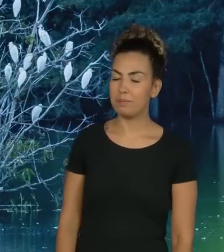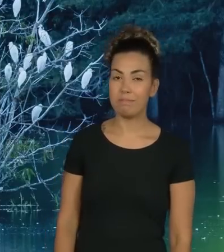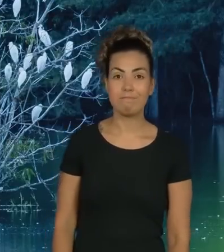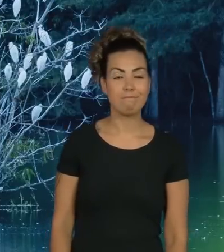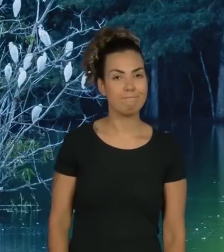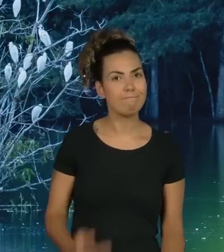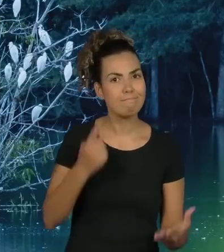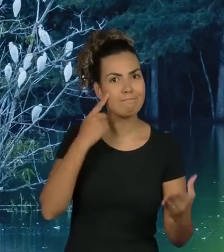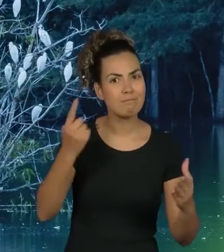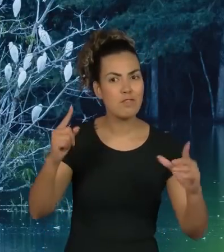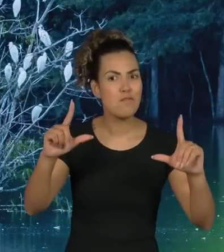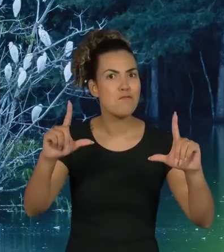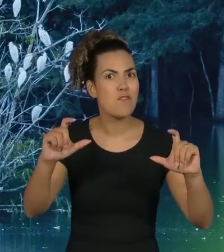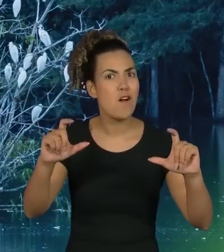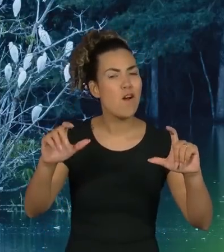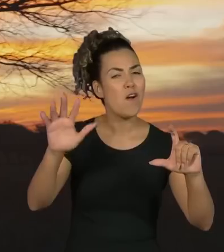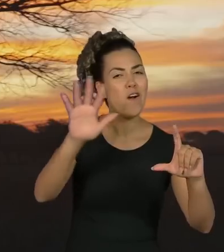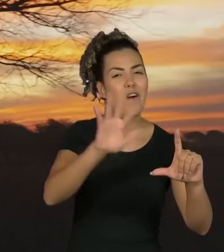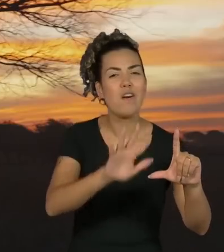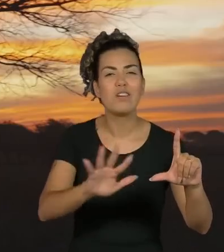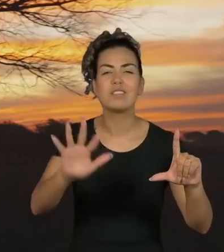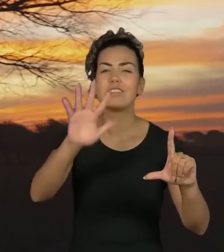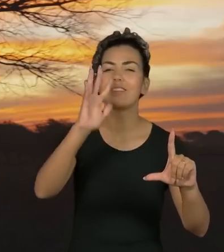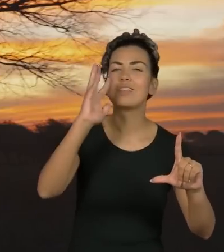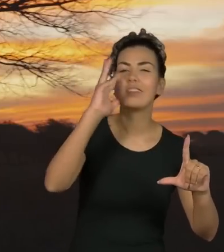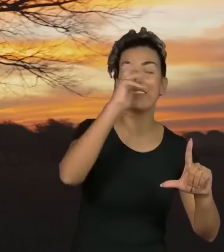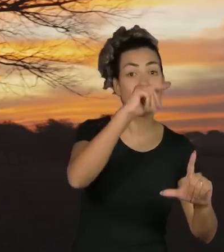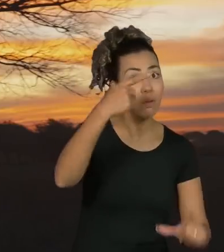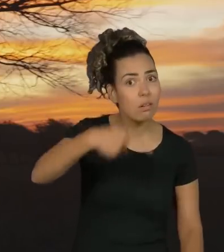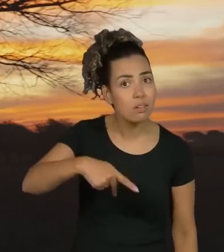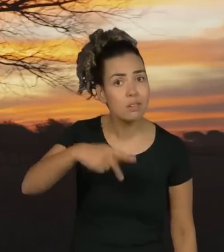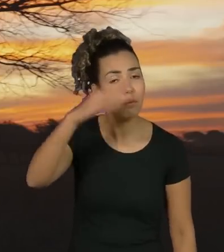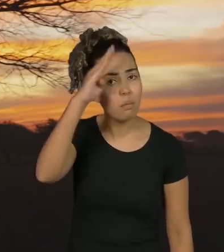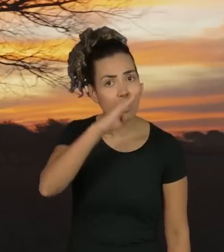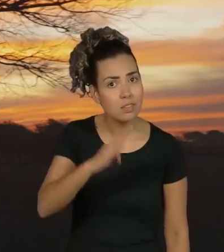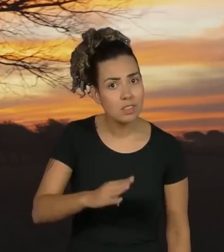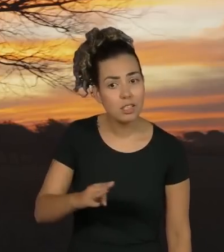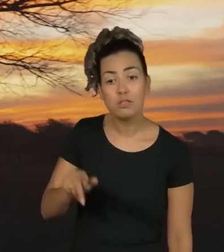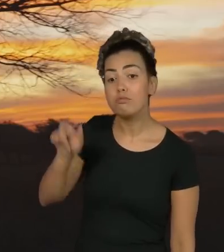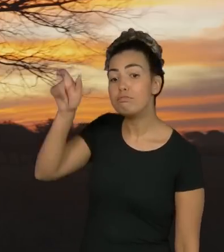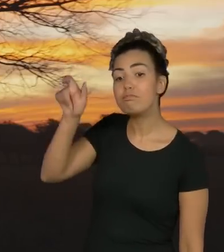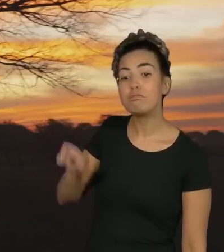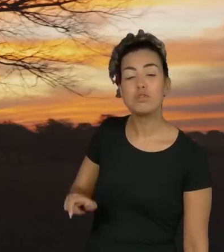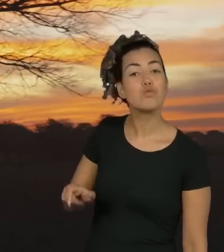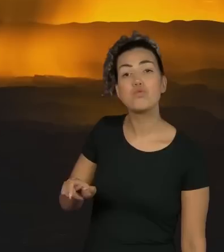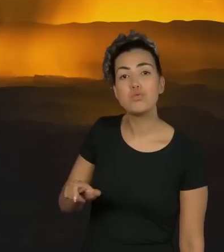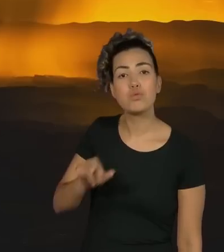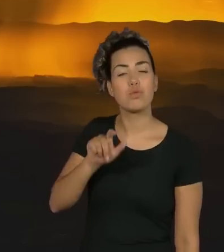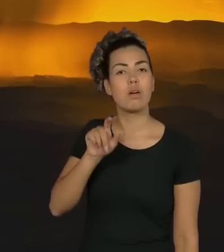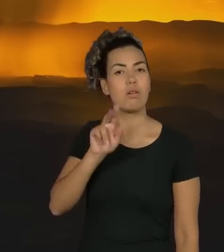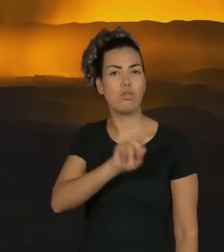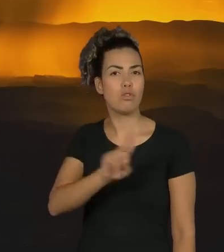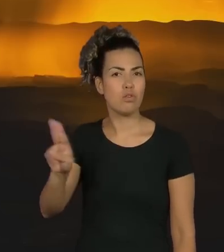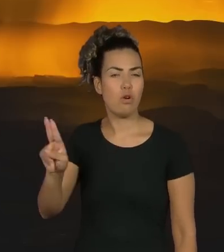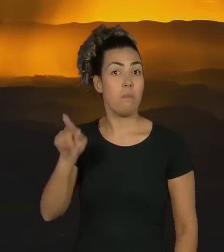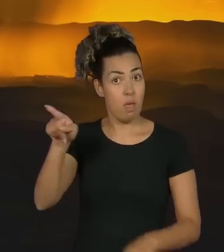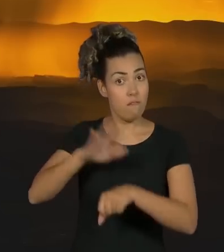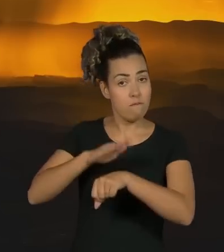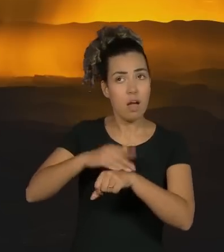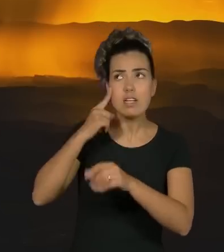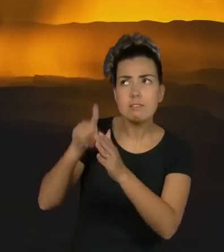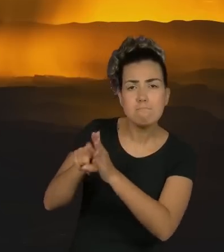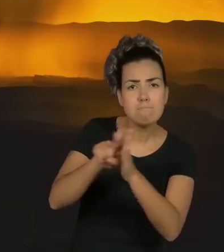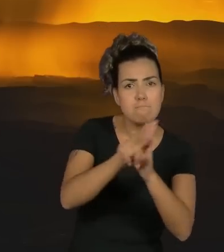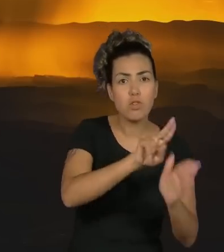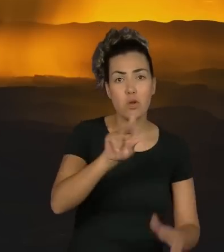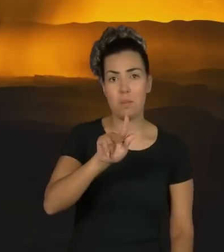Conheça as imagens fascinantes dos biomas brasileiros feitas pelo documentarista de natureza e ecólogo Guilherme